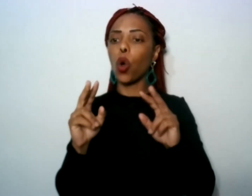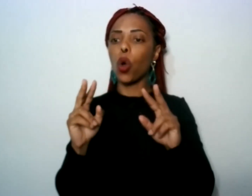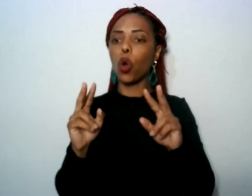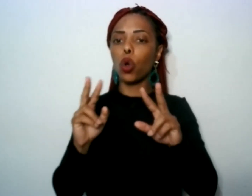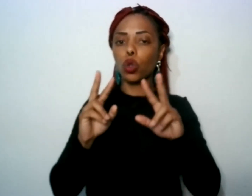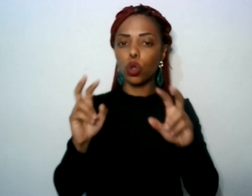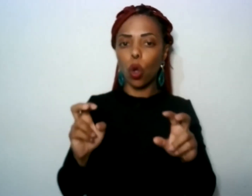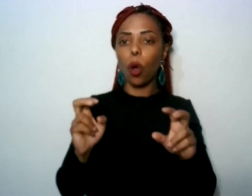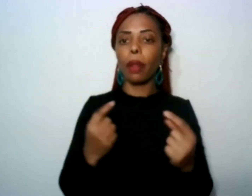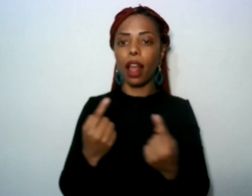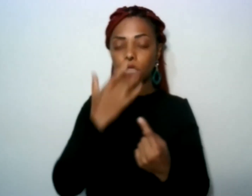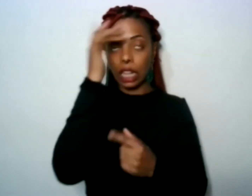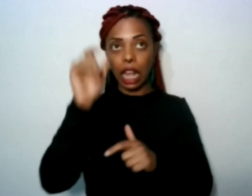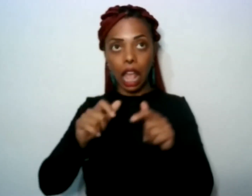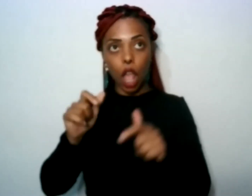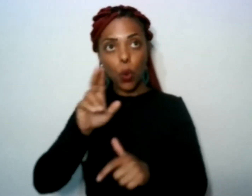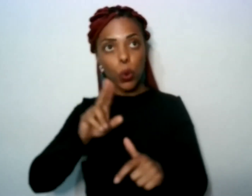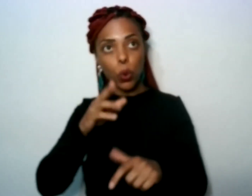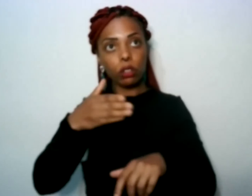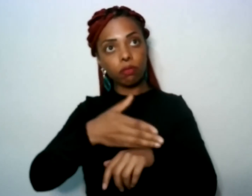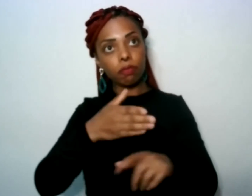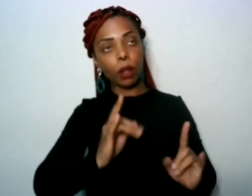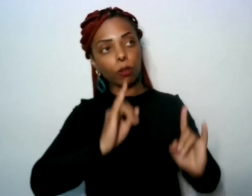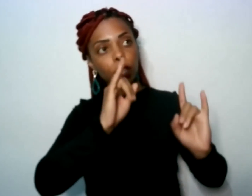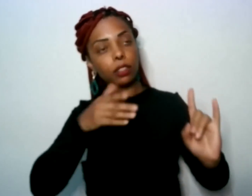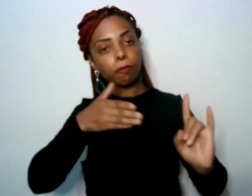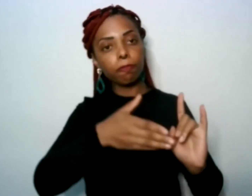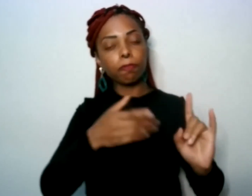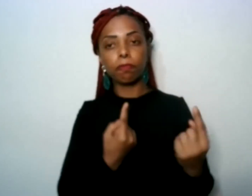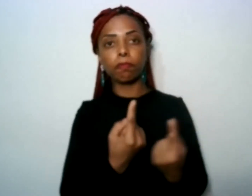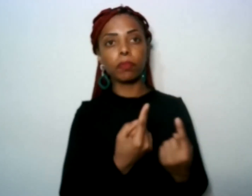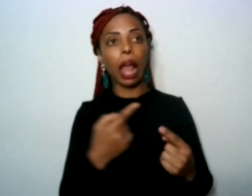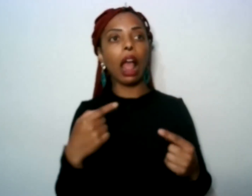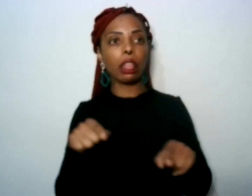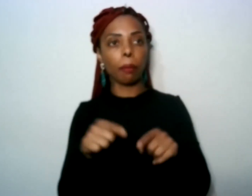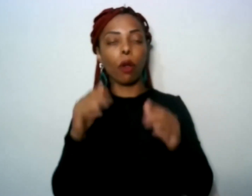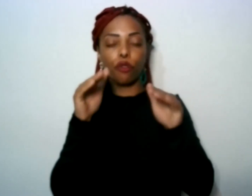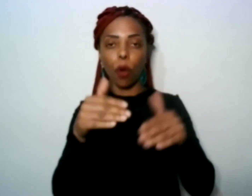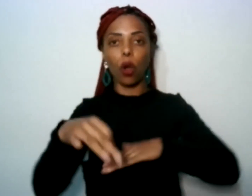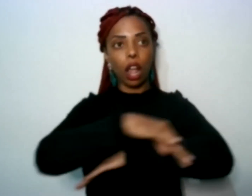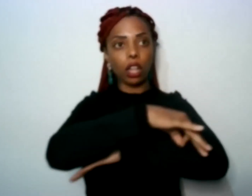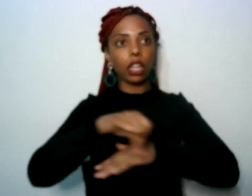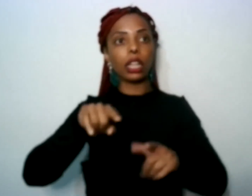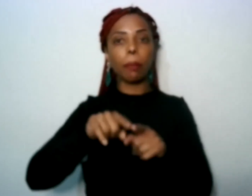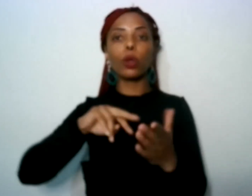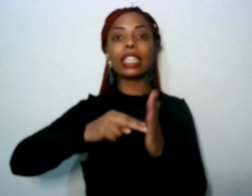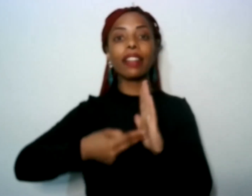do entorno com o edifício atentando-se para as transformações arquitetônicas e o significado do patrimônio tombado